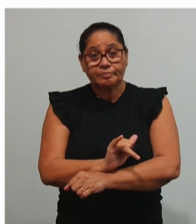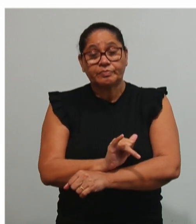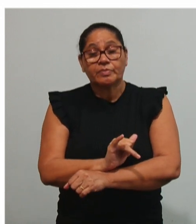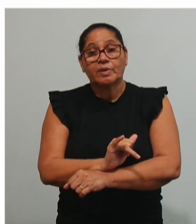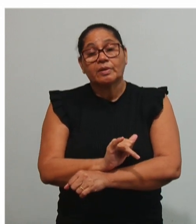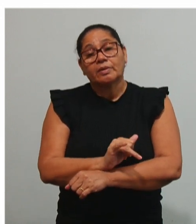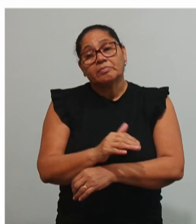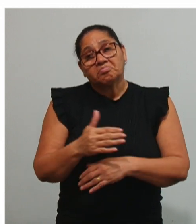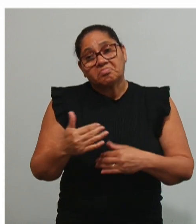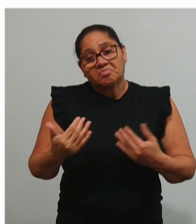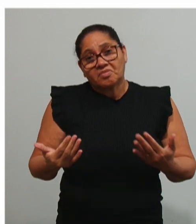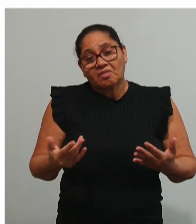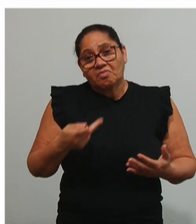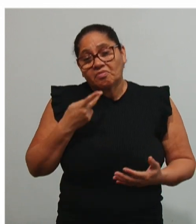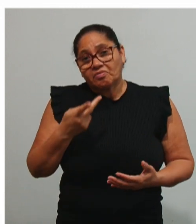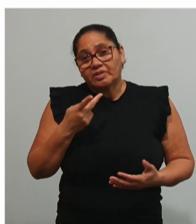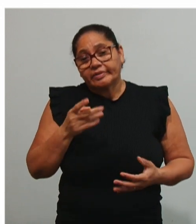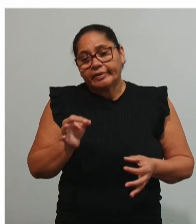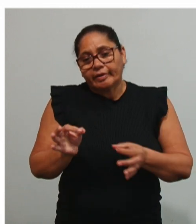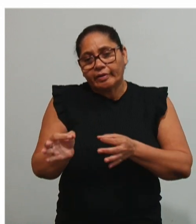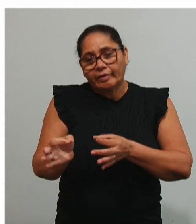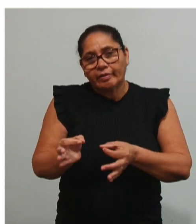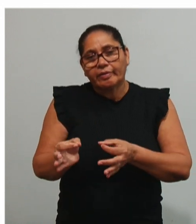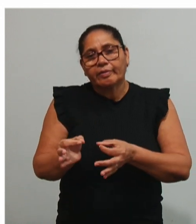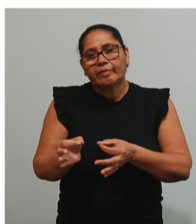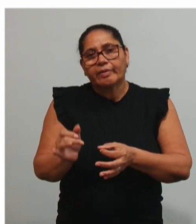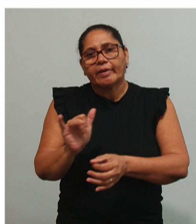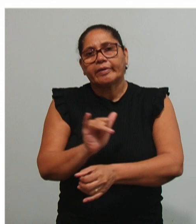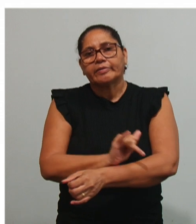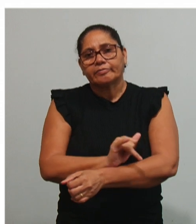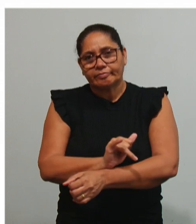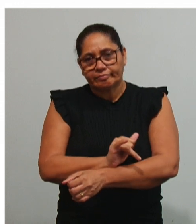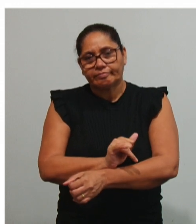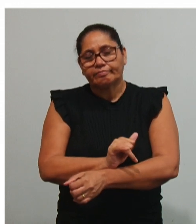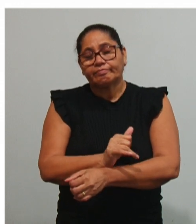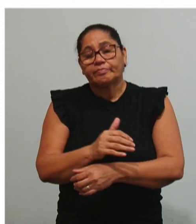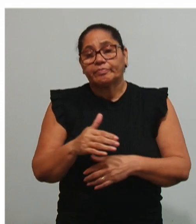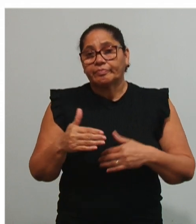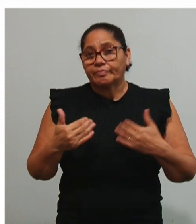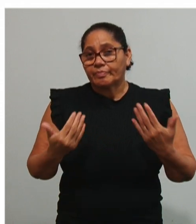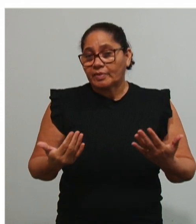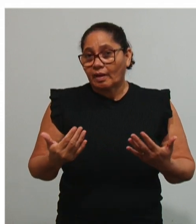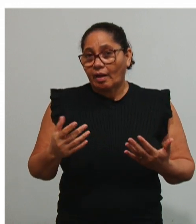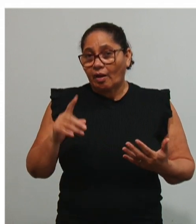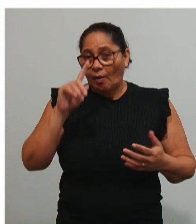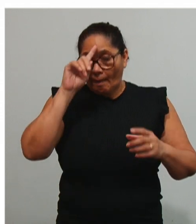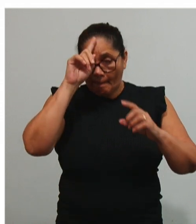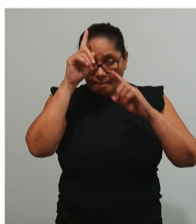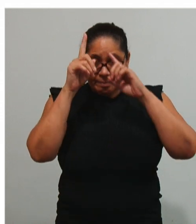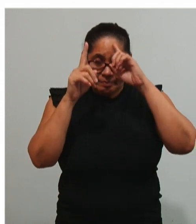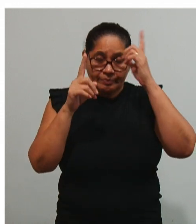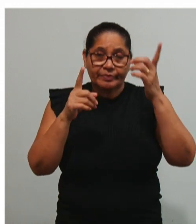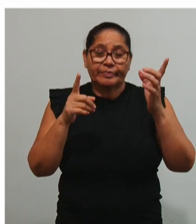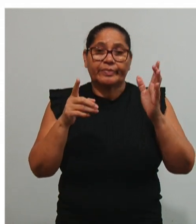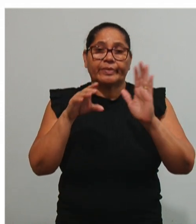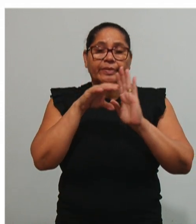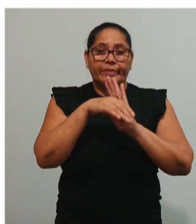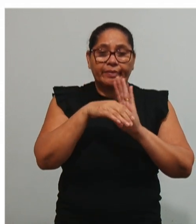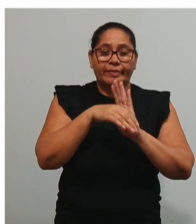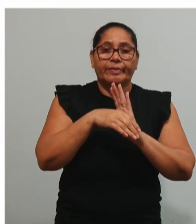nós estamos falando de planejamento e estratégia. Então, a ideia conceitual de Mintzberg